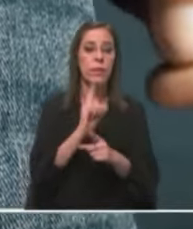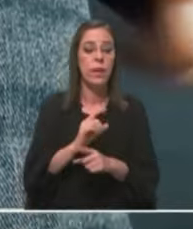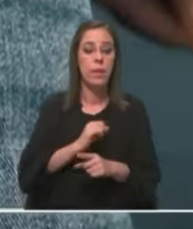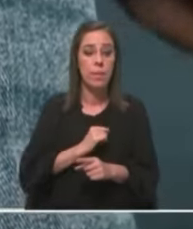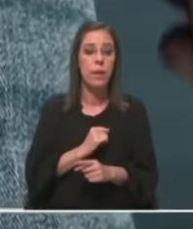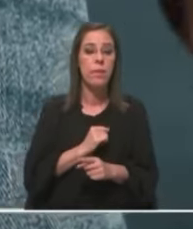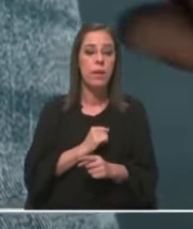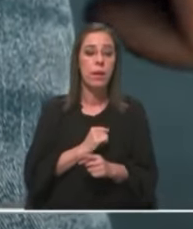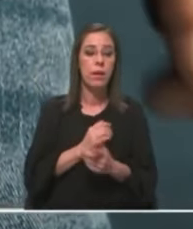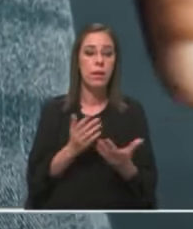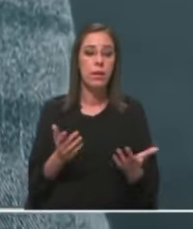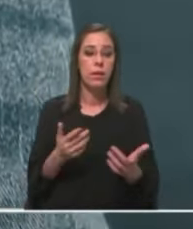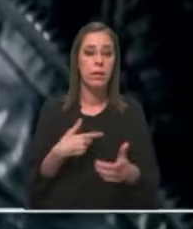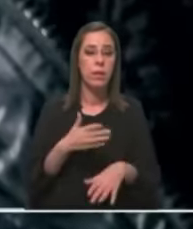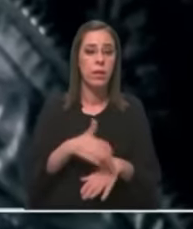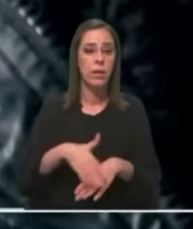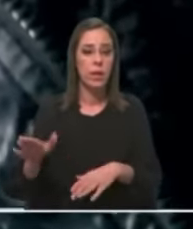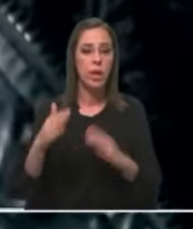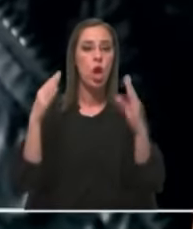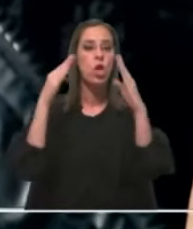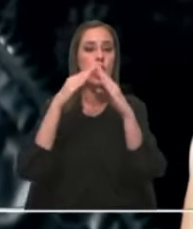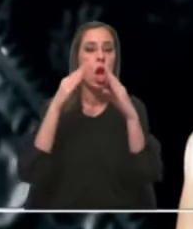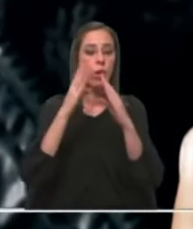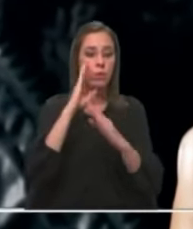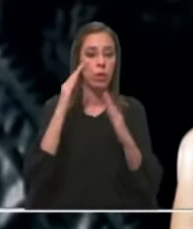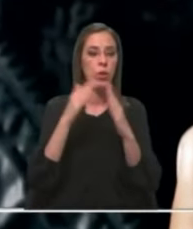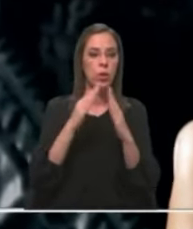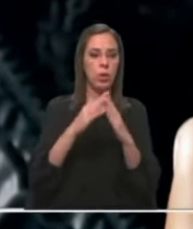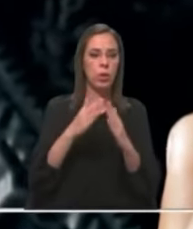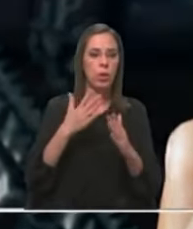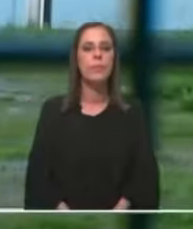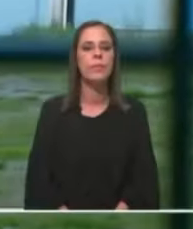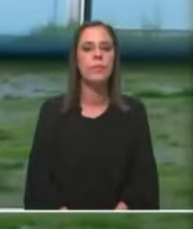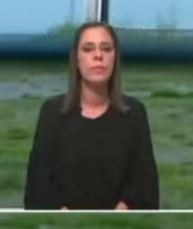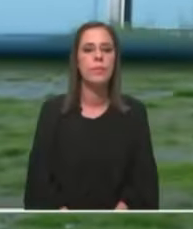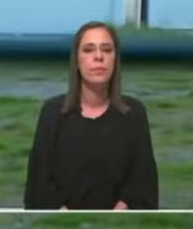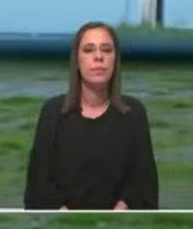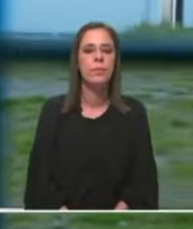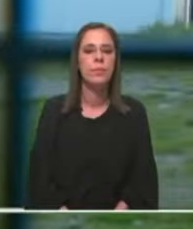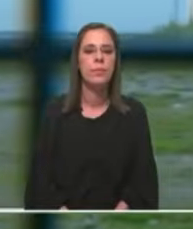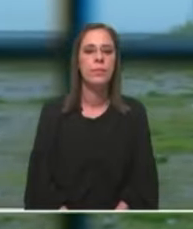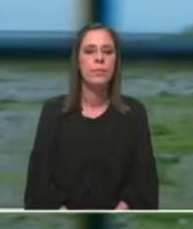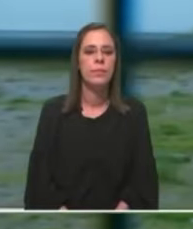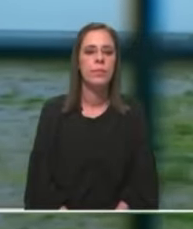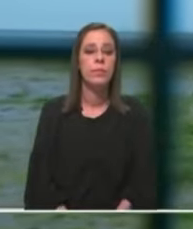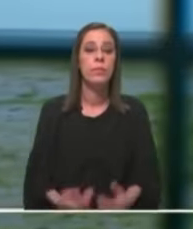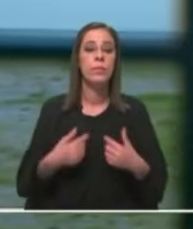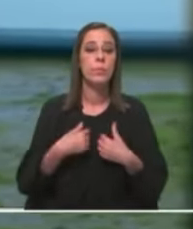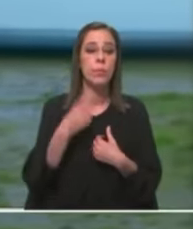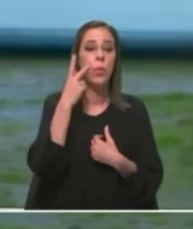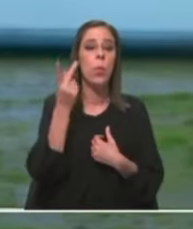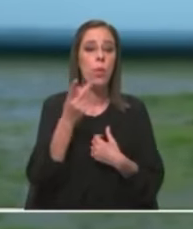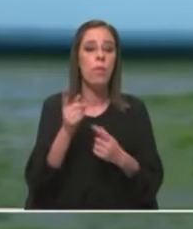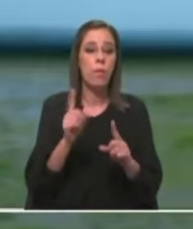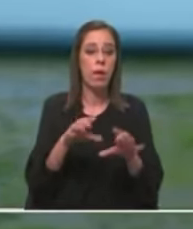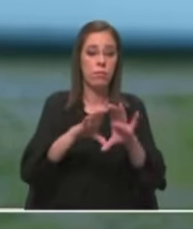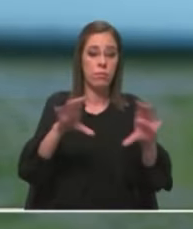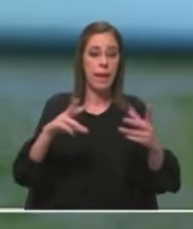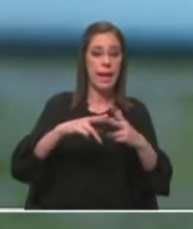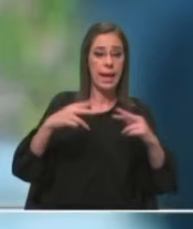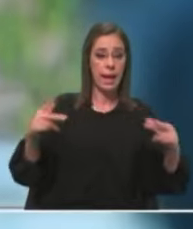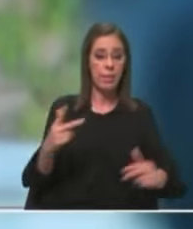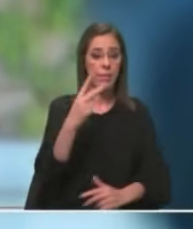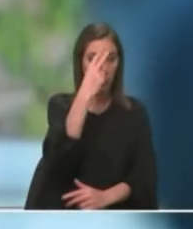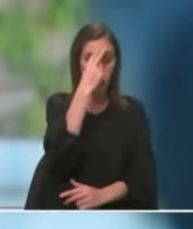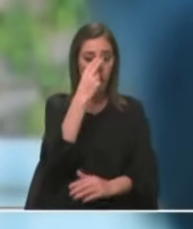que tinha que sair do sótão, porque não queria lá ninguém. Eu vivo nos contentores da Câmara Municipal de Viana do